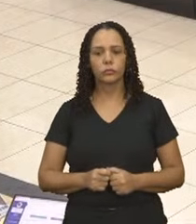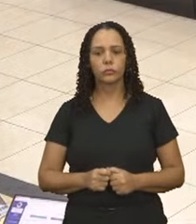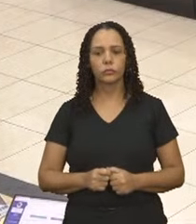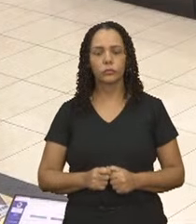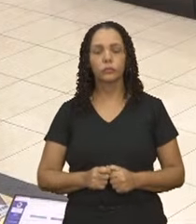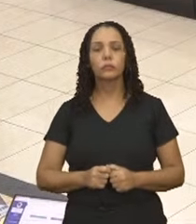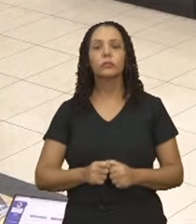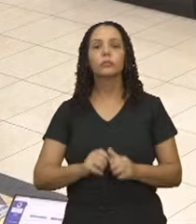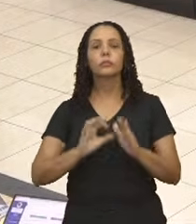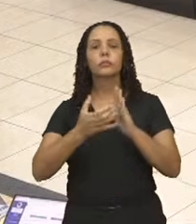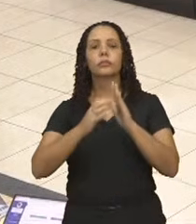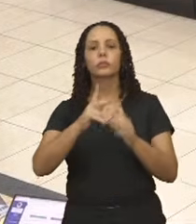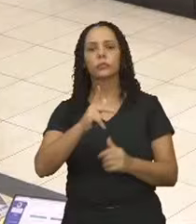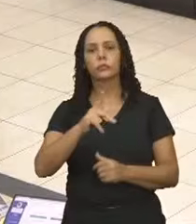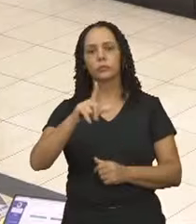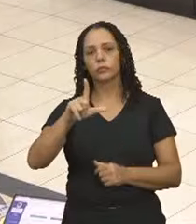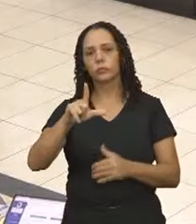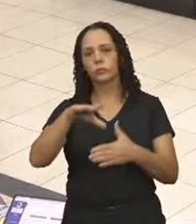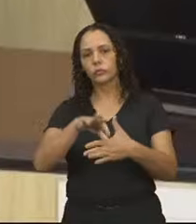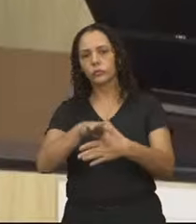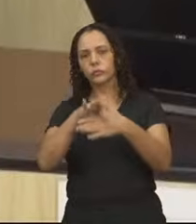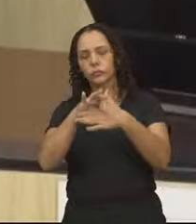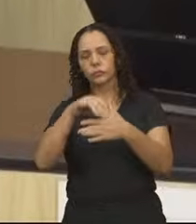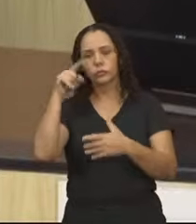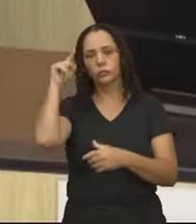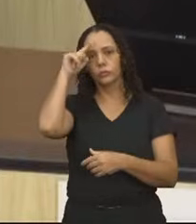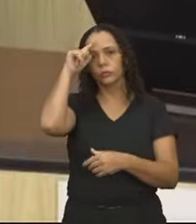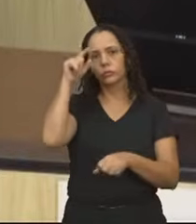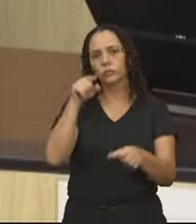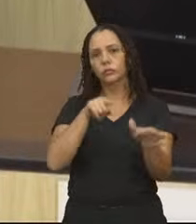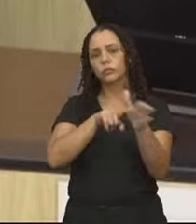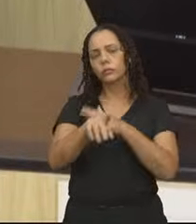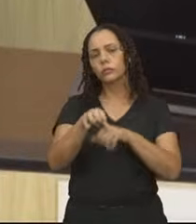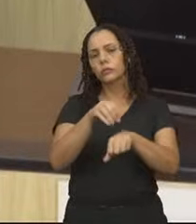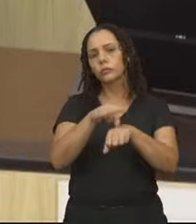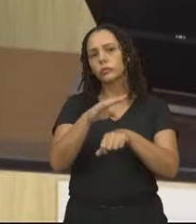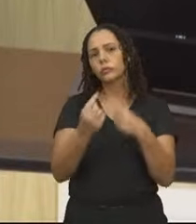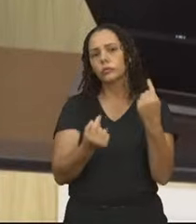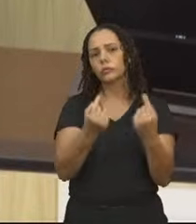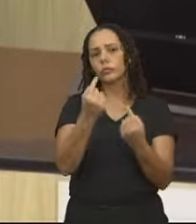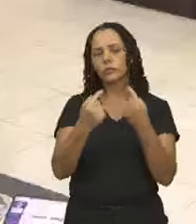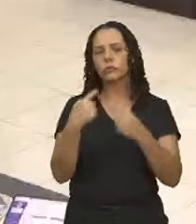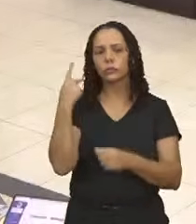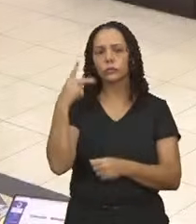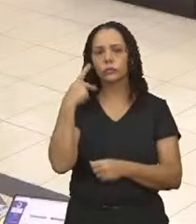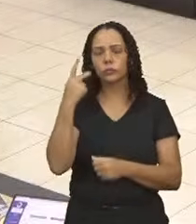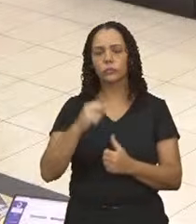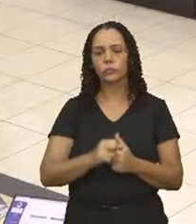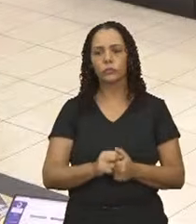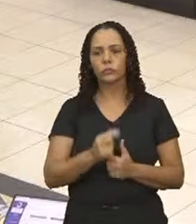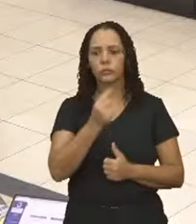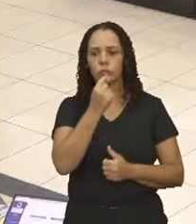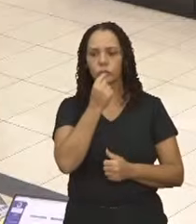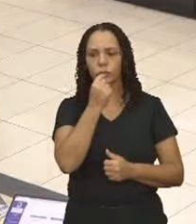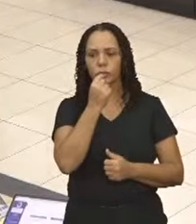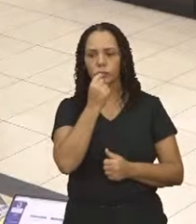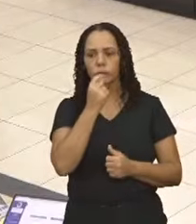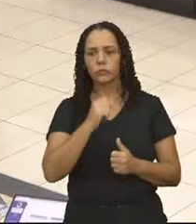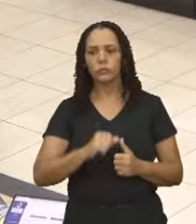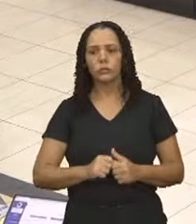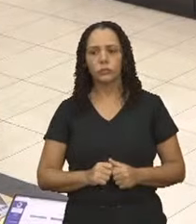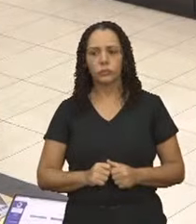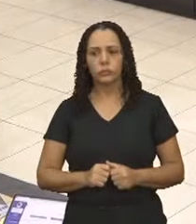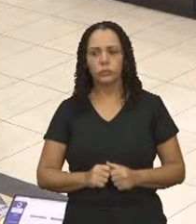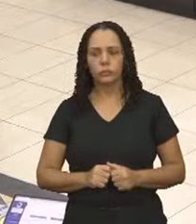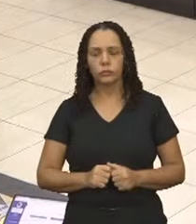Pelo PL, o líder Daniel Mariano indica qual vereador? Vereador Neto Alves, partido PL.